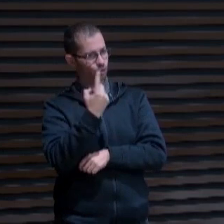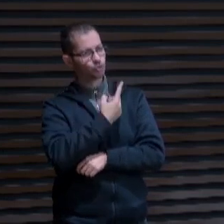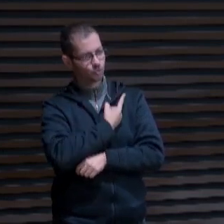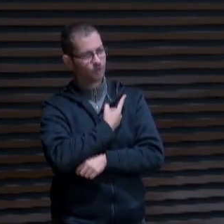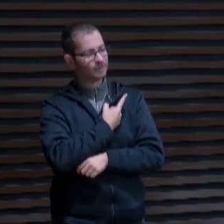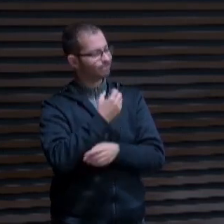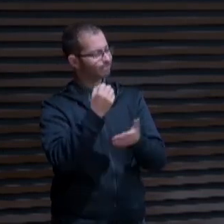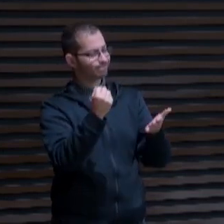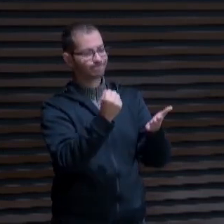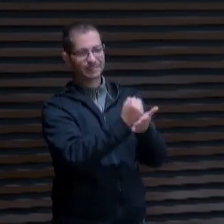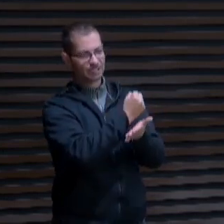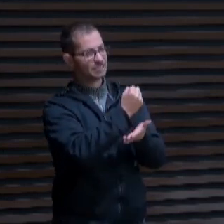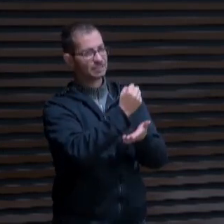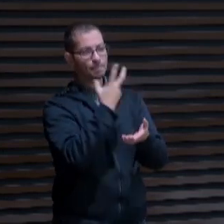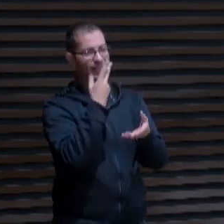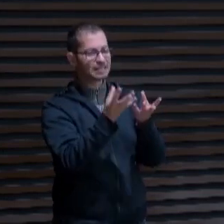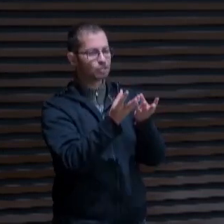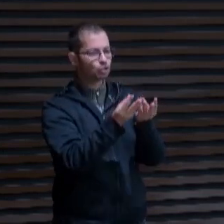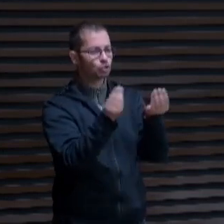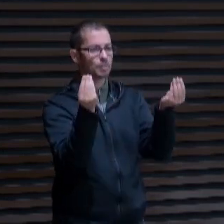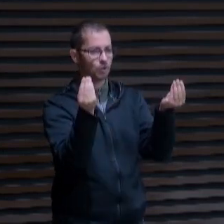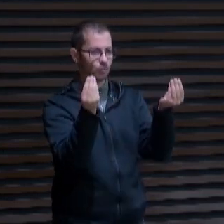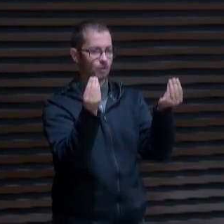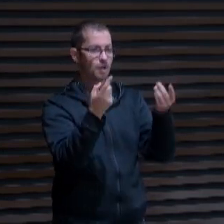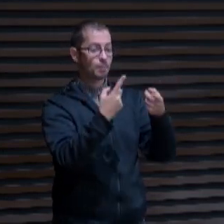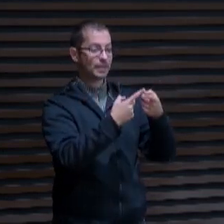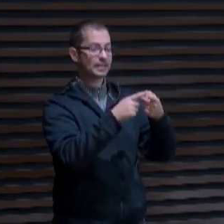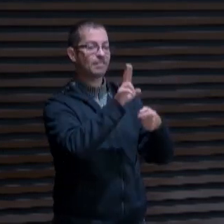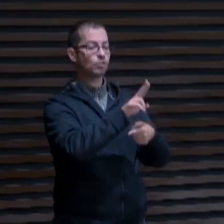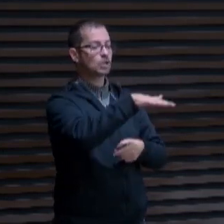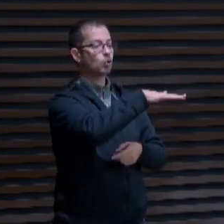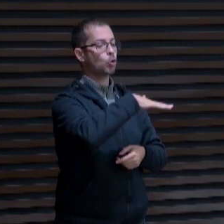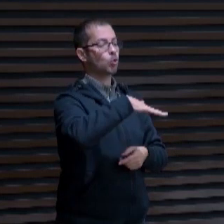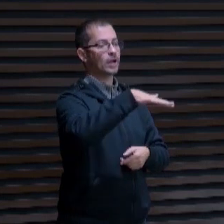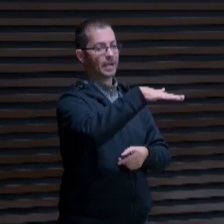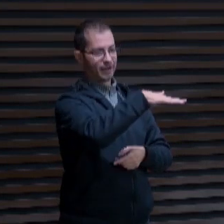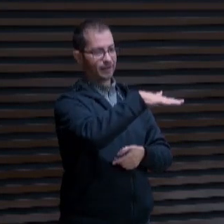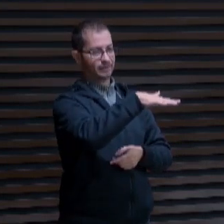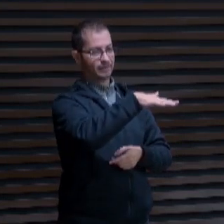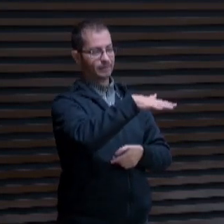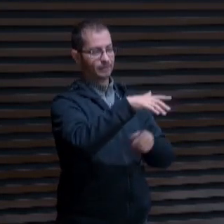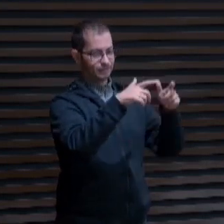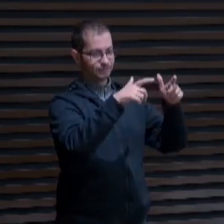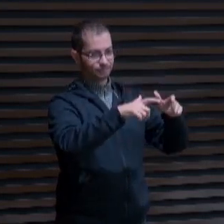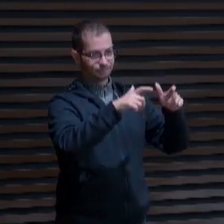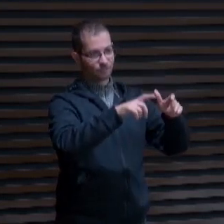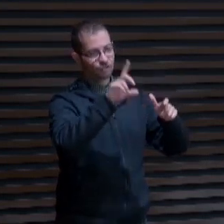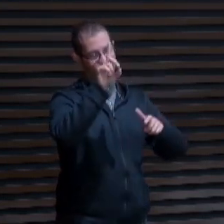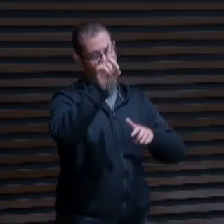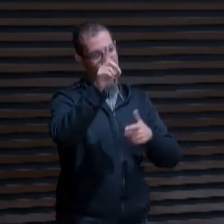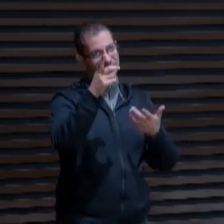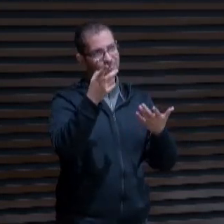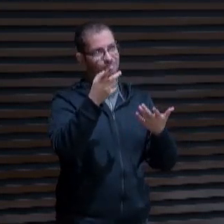se foi. Porque eles estavam usando já a arca de Deus como amuleto. Eles estavam usando